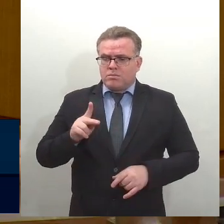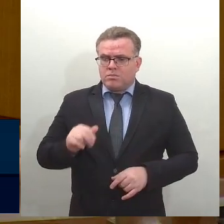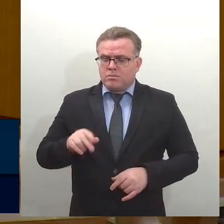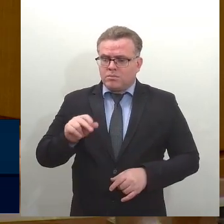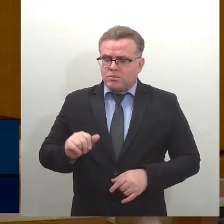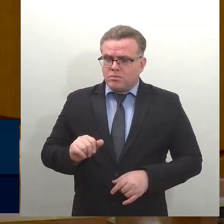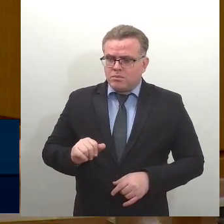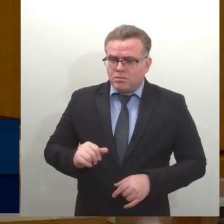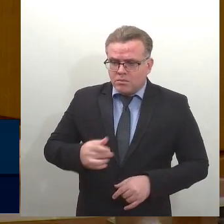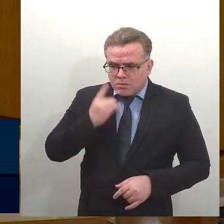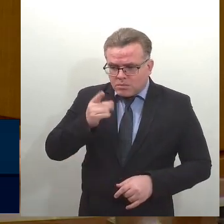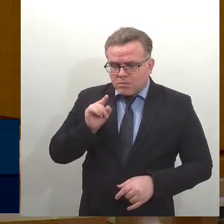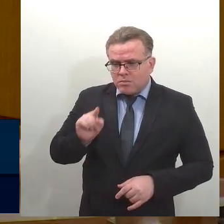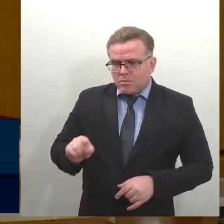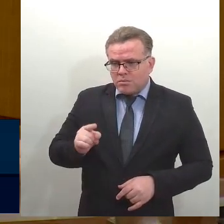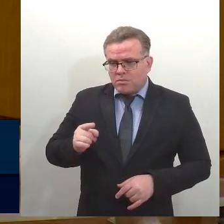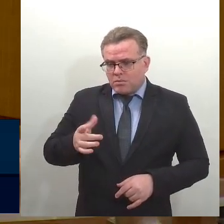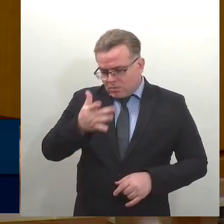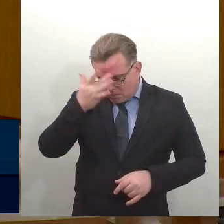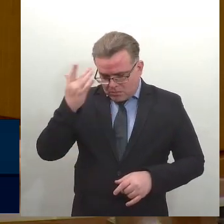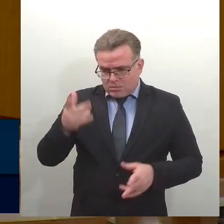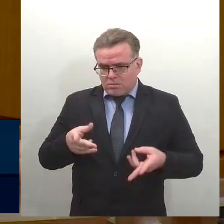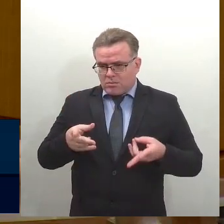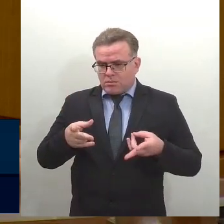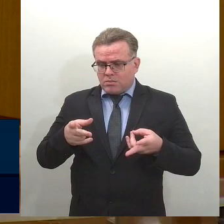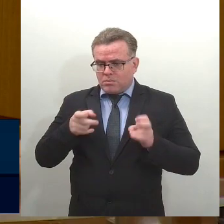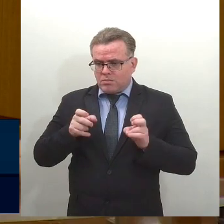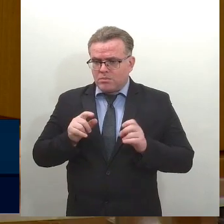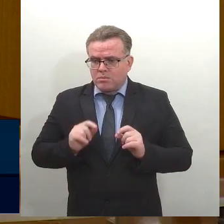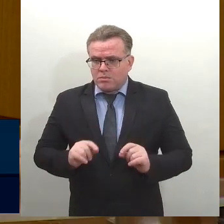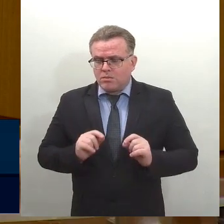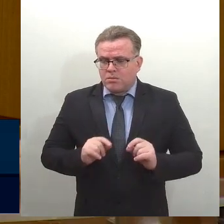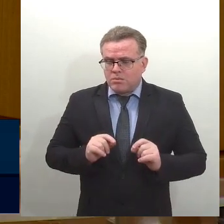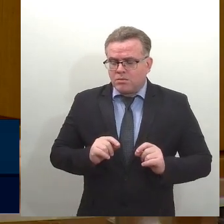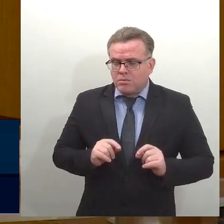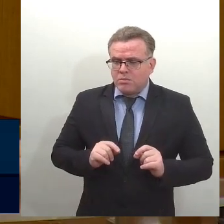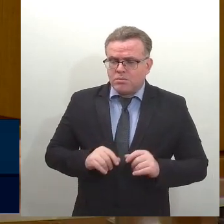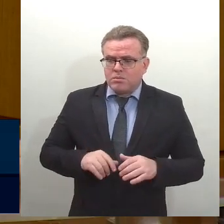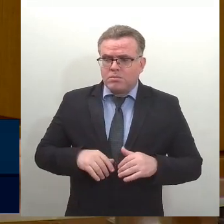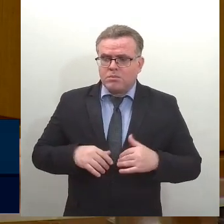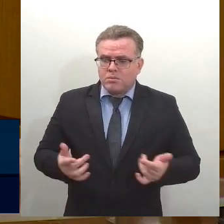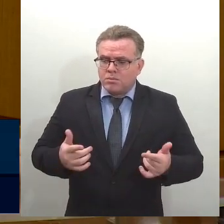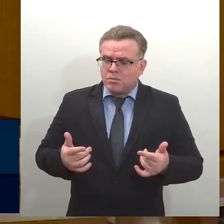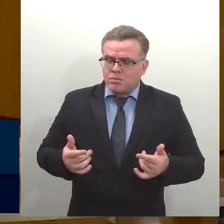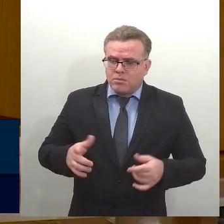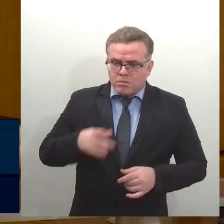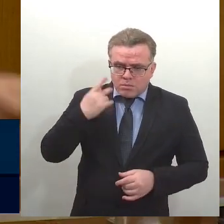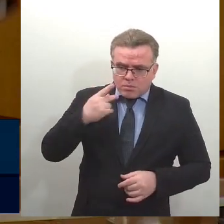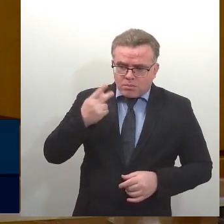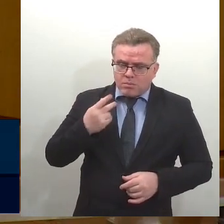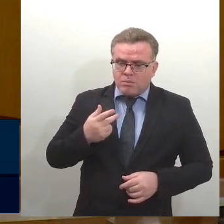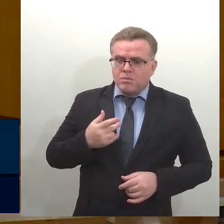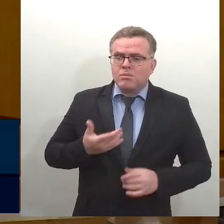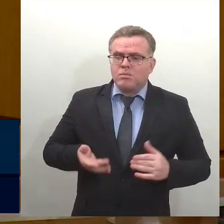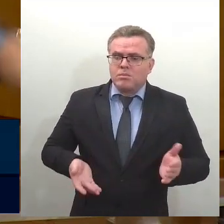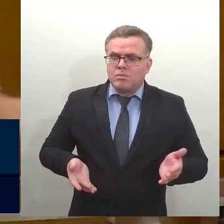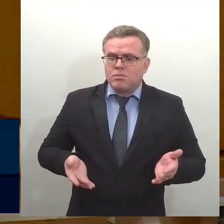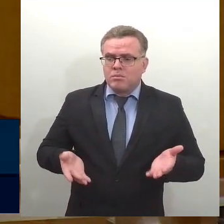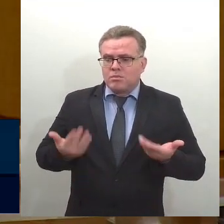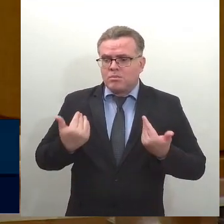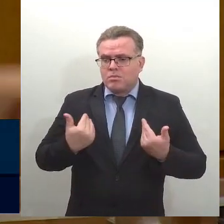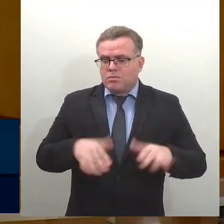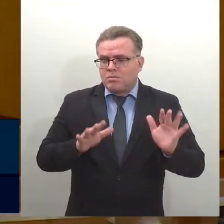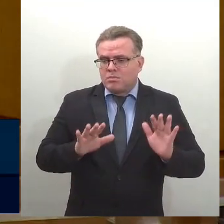percebem que os políticos estão entregando uma cidade melhor do que quando